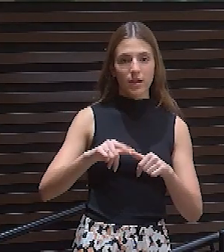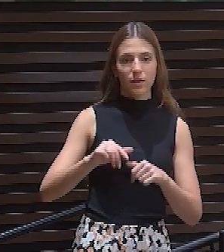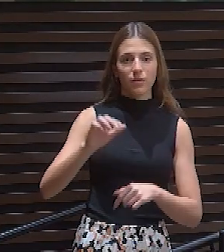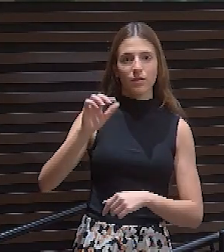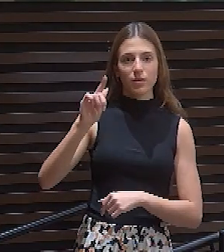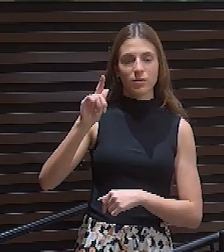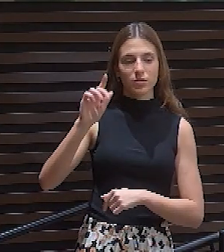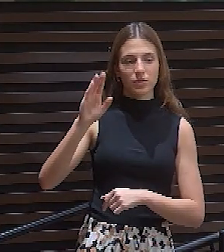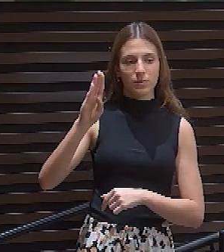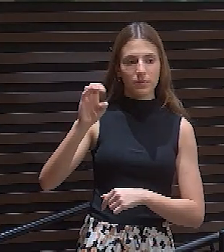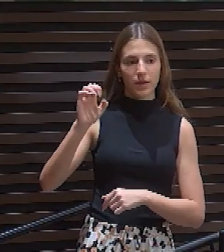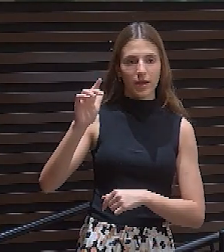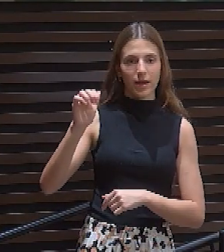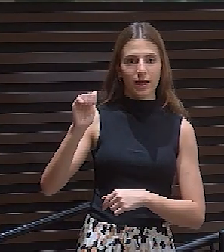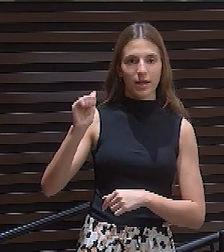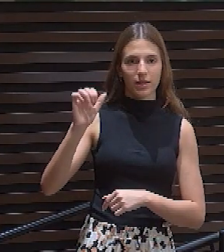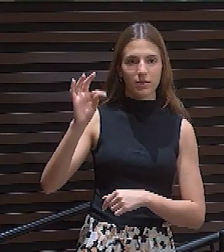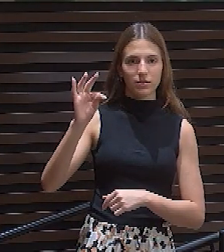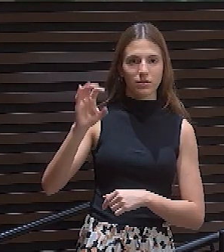Giabate-Araolote.